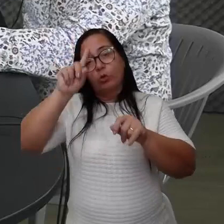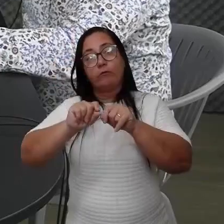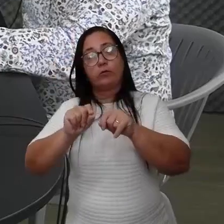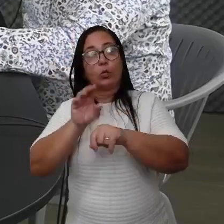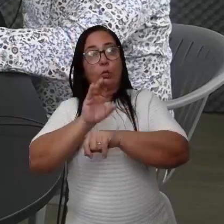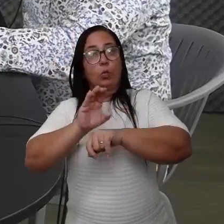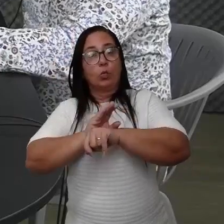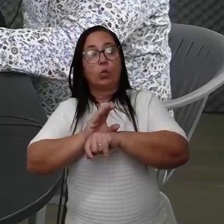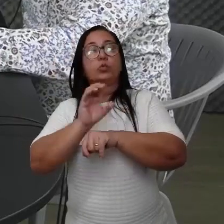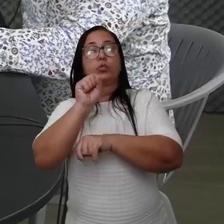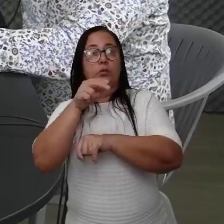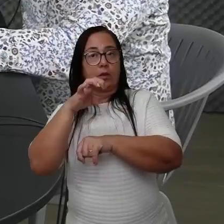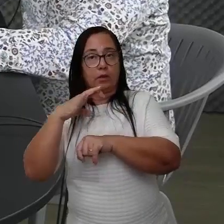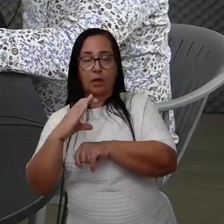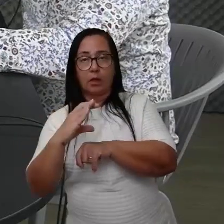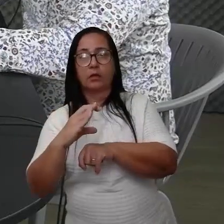entrar na universidade...